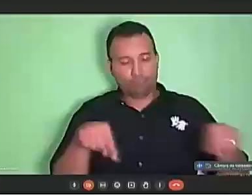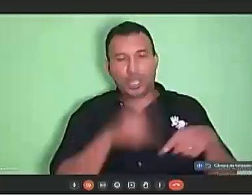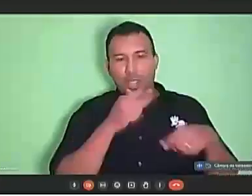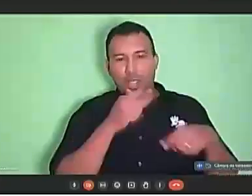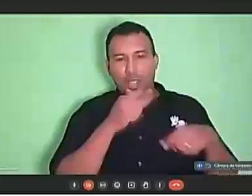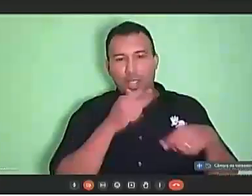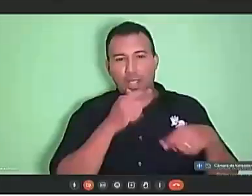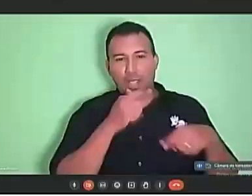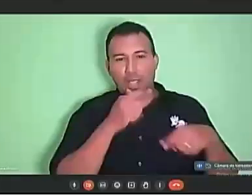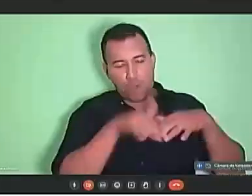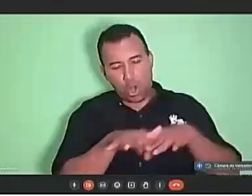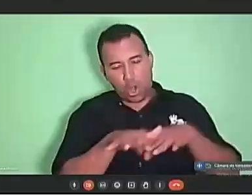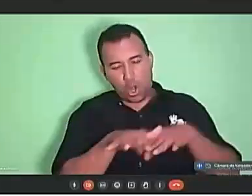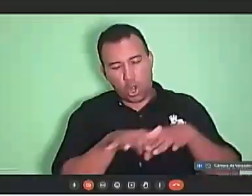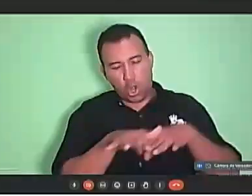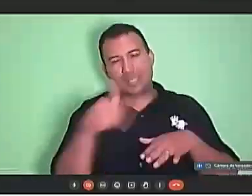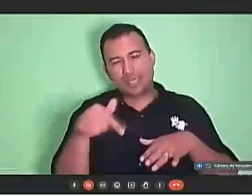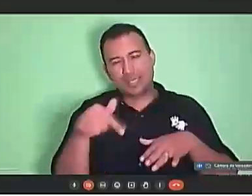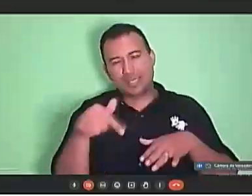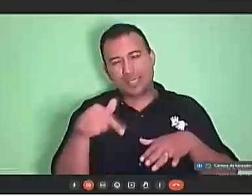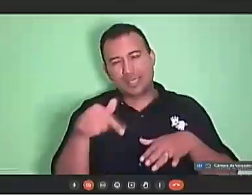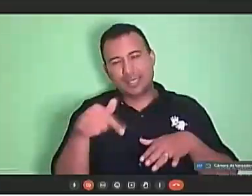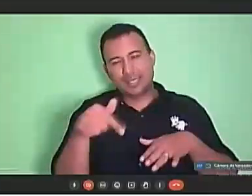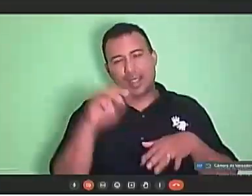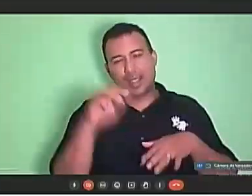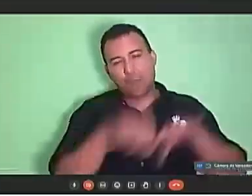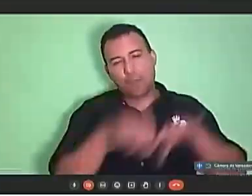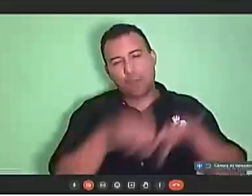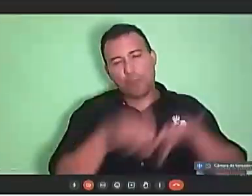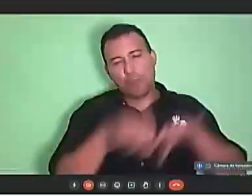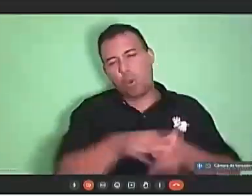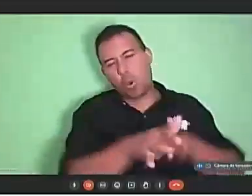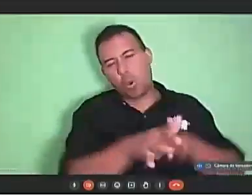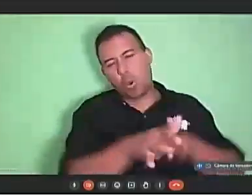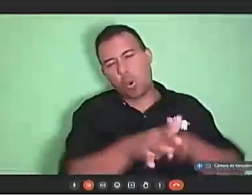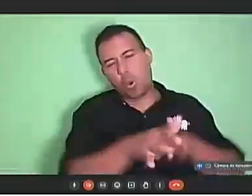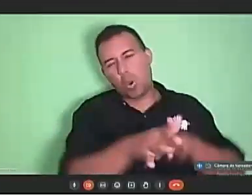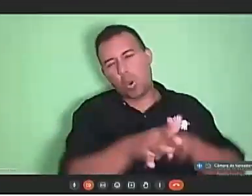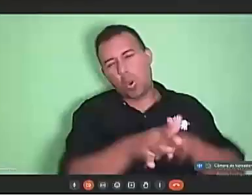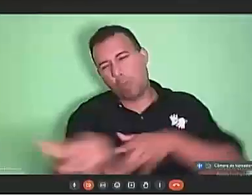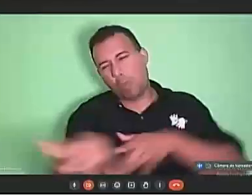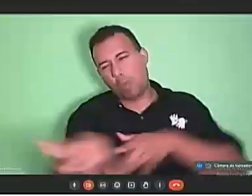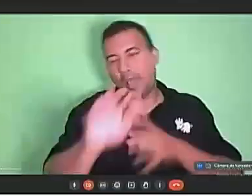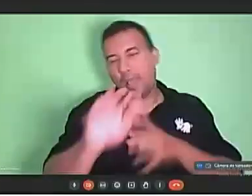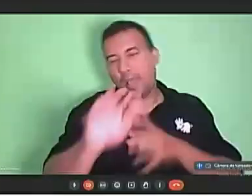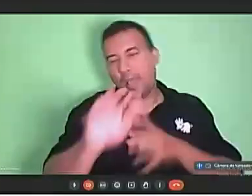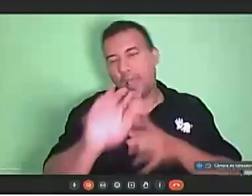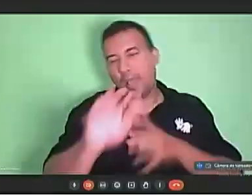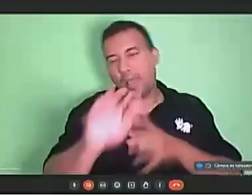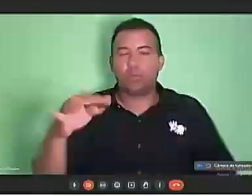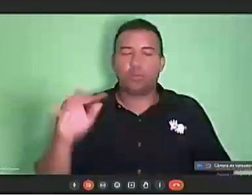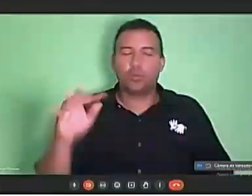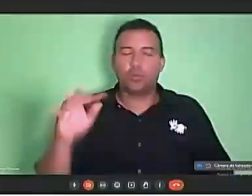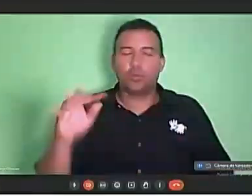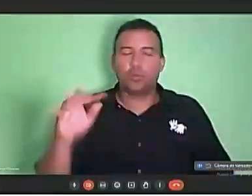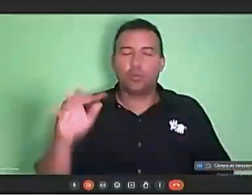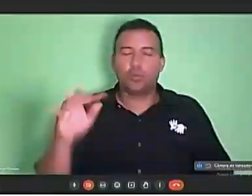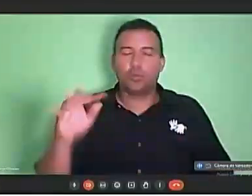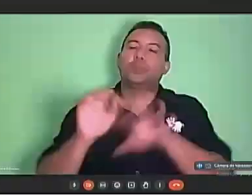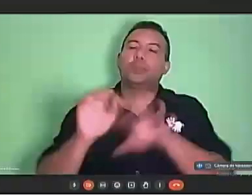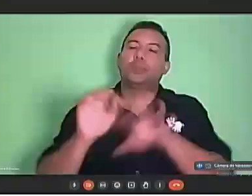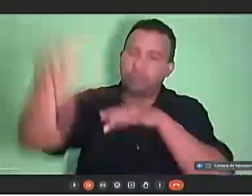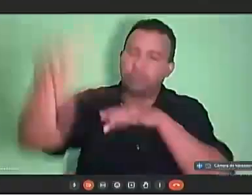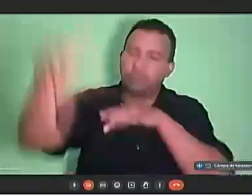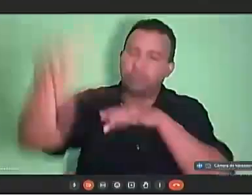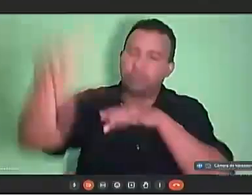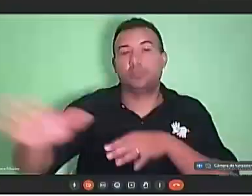de atrito nas margens, nas planícies de inundação, em pontes, para poder chegar em Porto Vitória e ainda saltar lá. Então, os